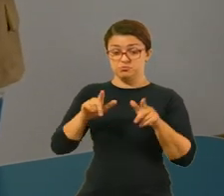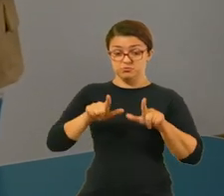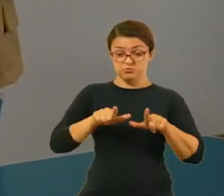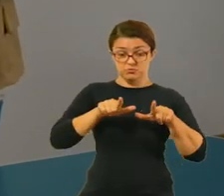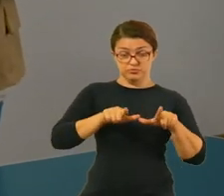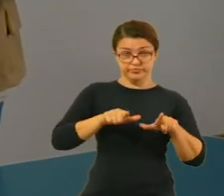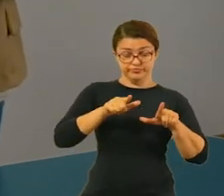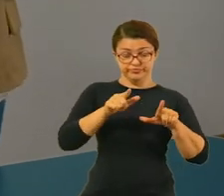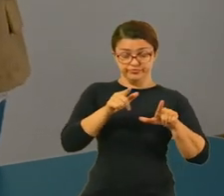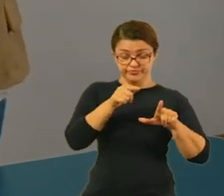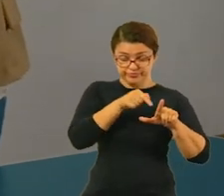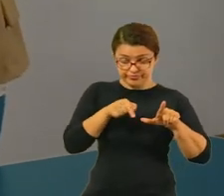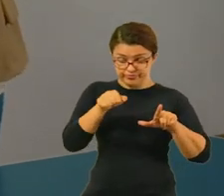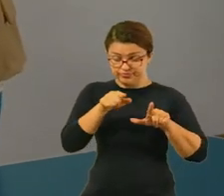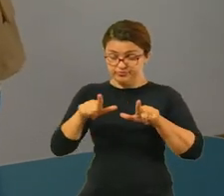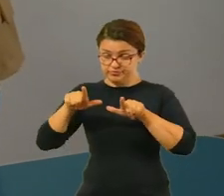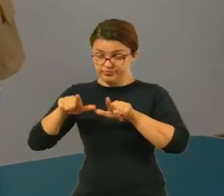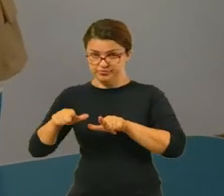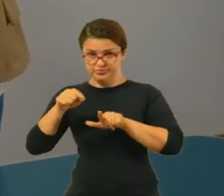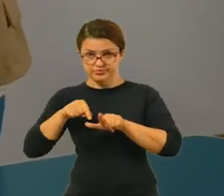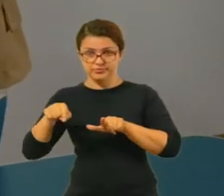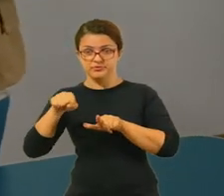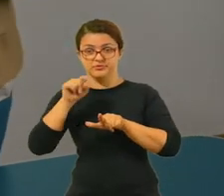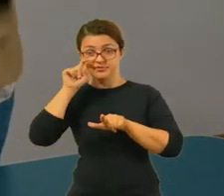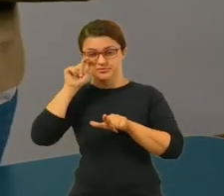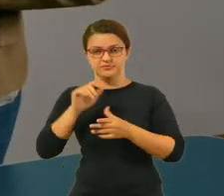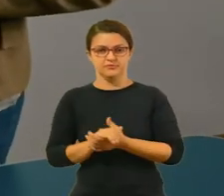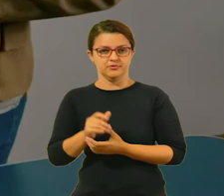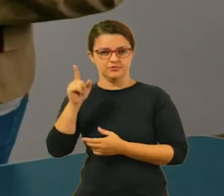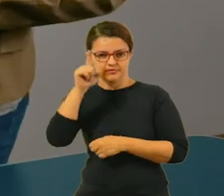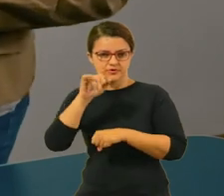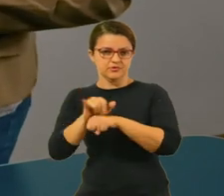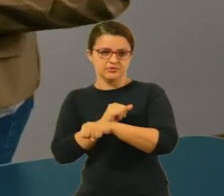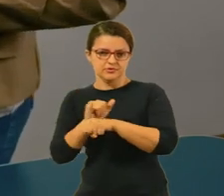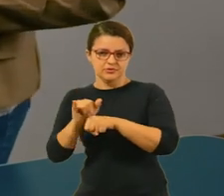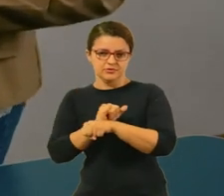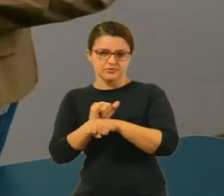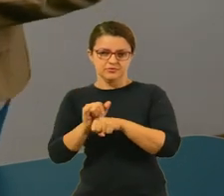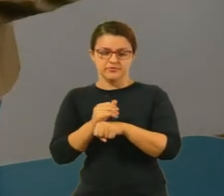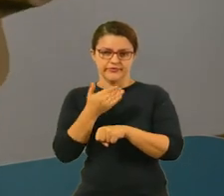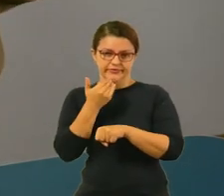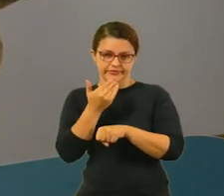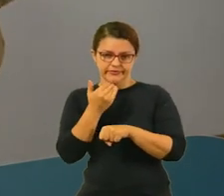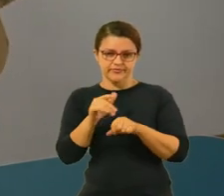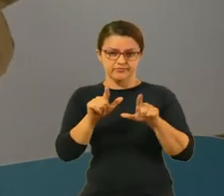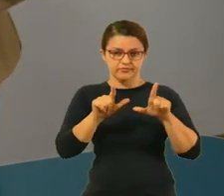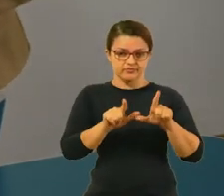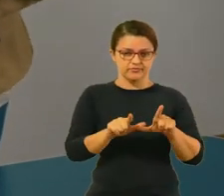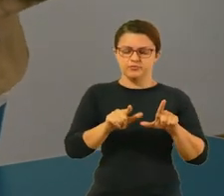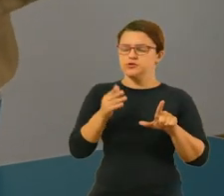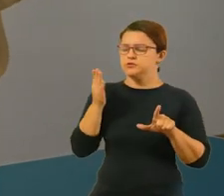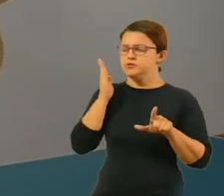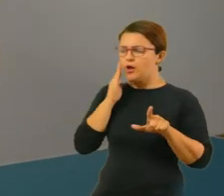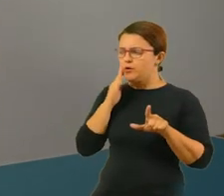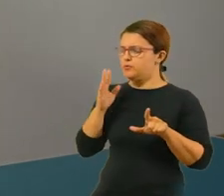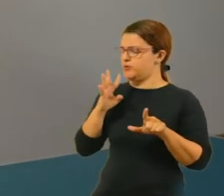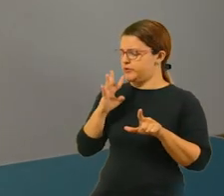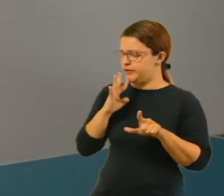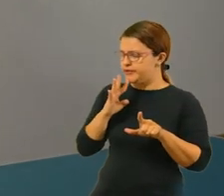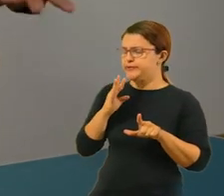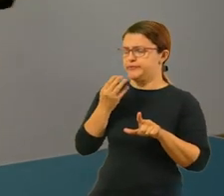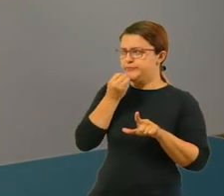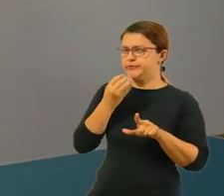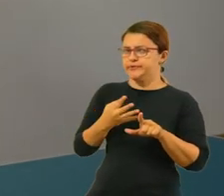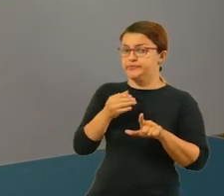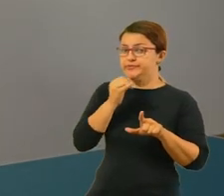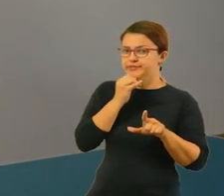de cartões e aumenta a complexidade do jogo. Para a gente facilitar, a gente faz só um tipo de cartão com coisas que a